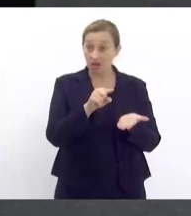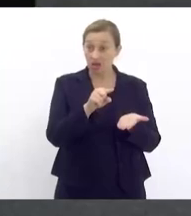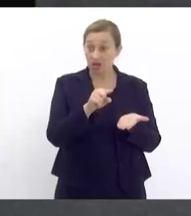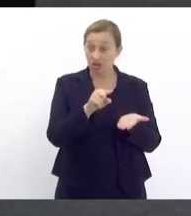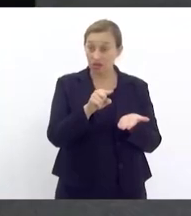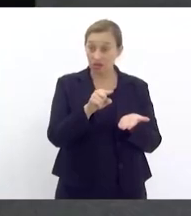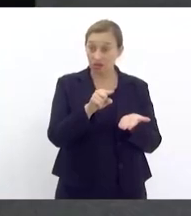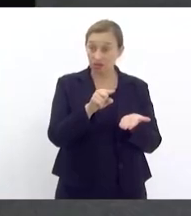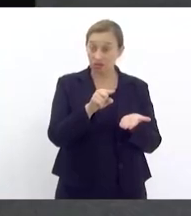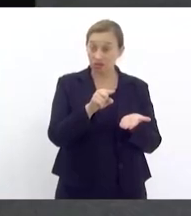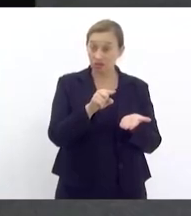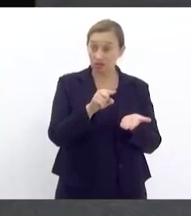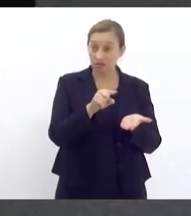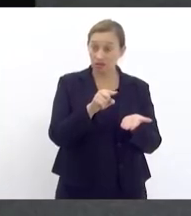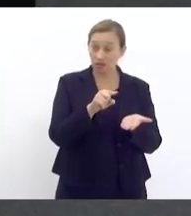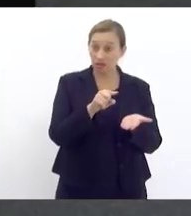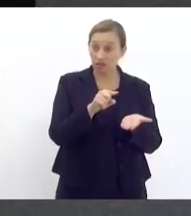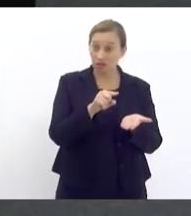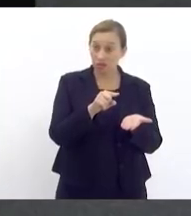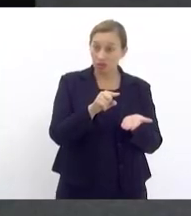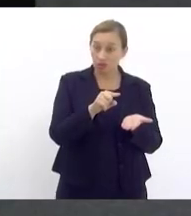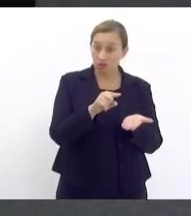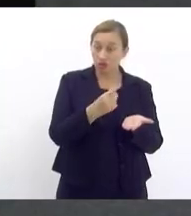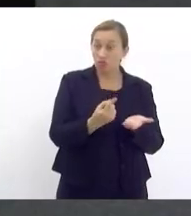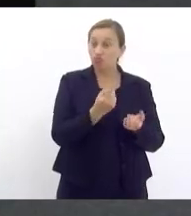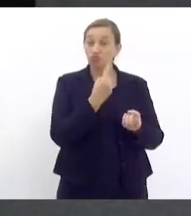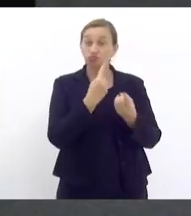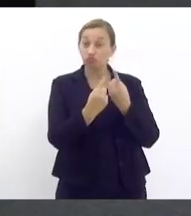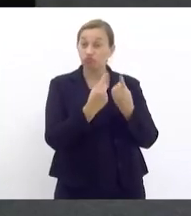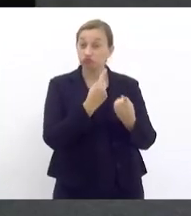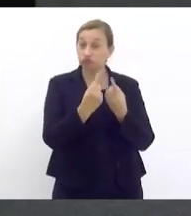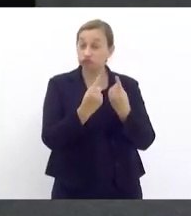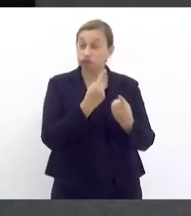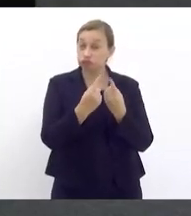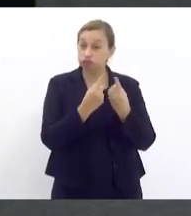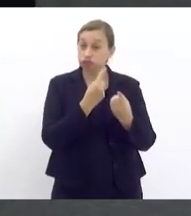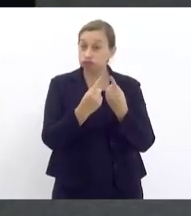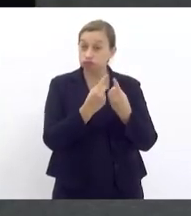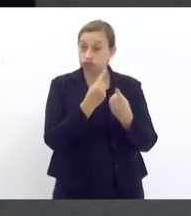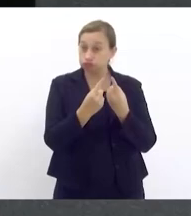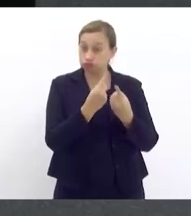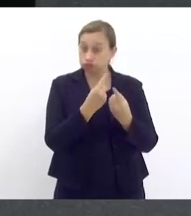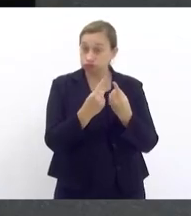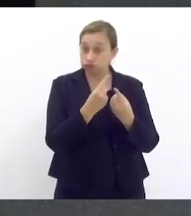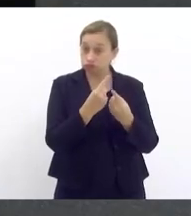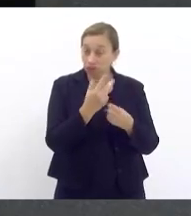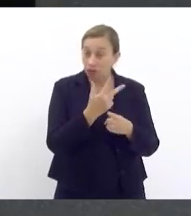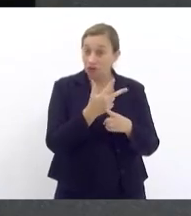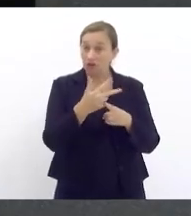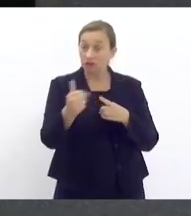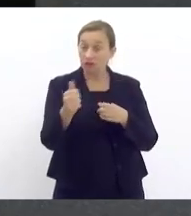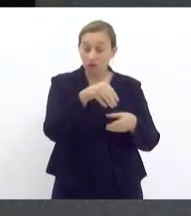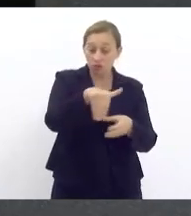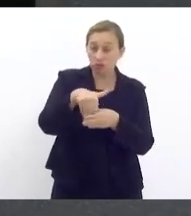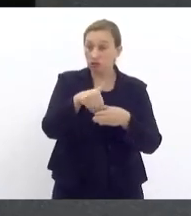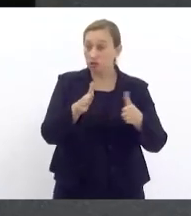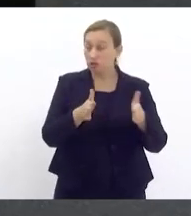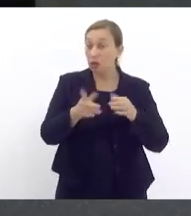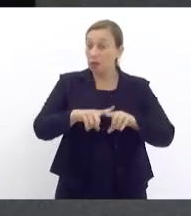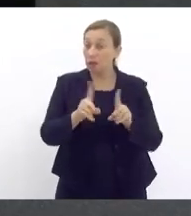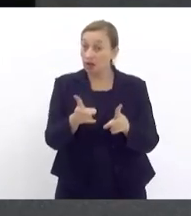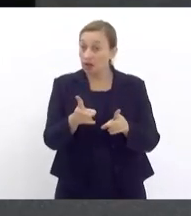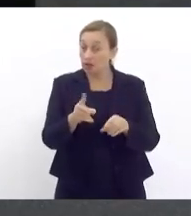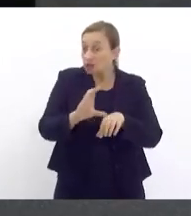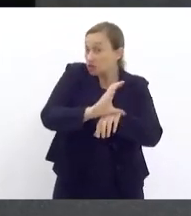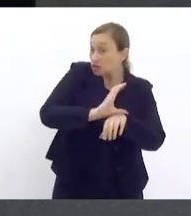a materialização de um debate programático que venceu as eleições mas as constituições